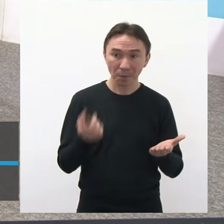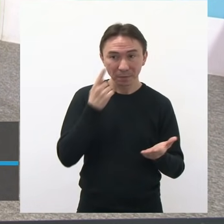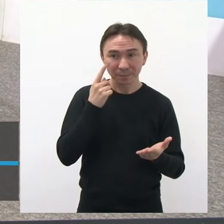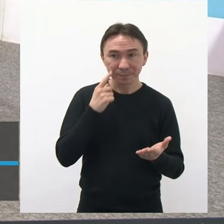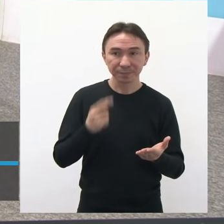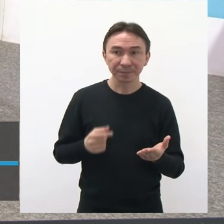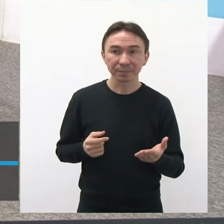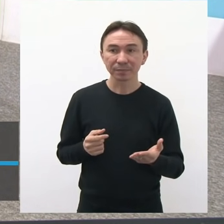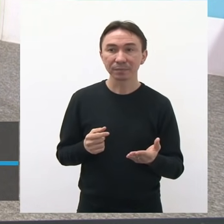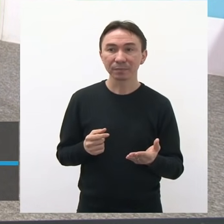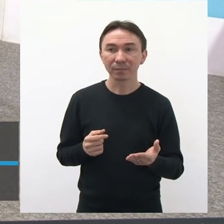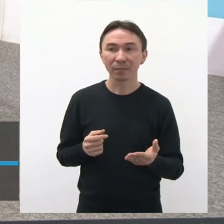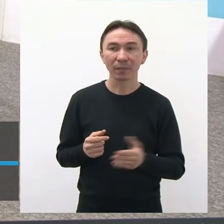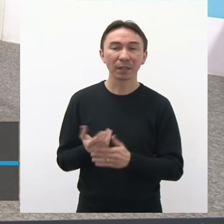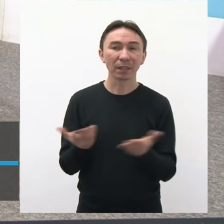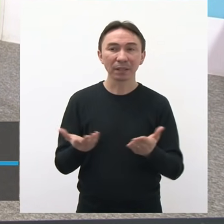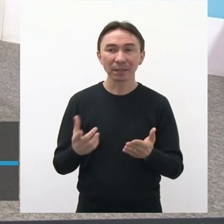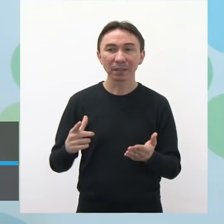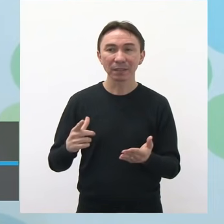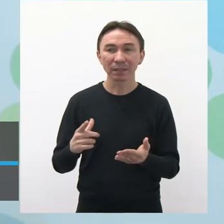dobrar como se fosse